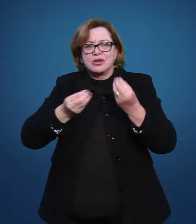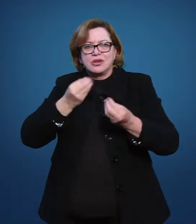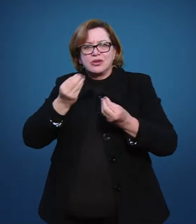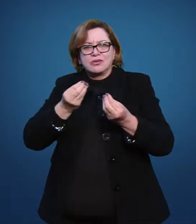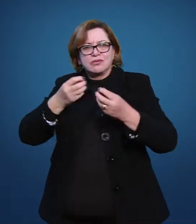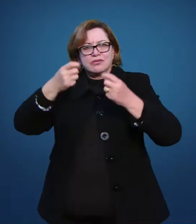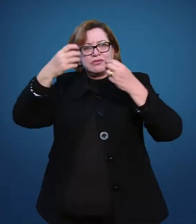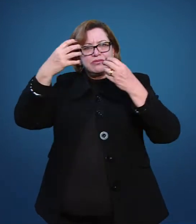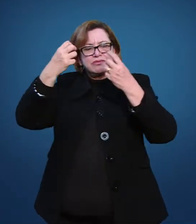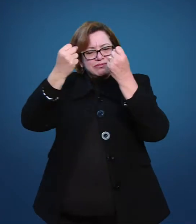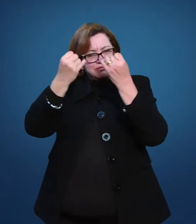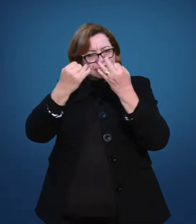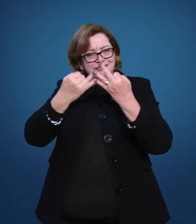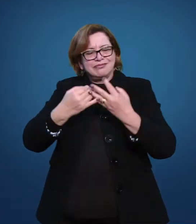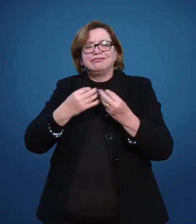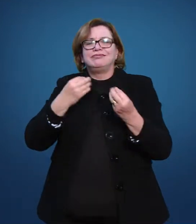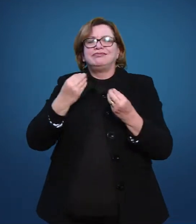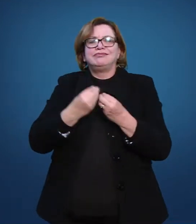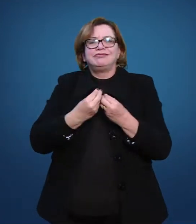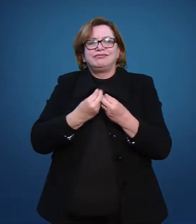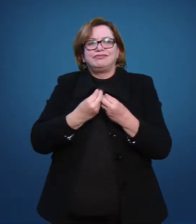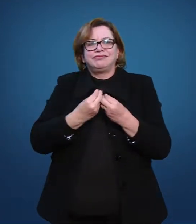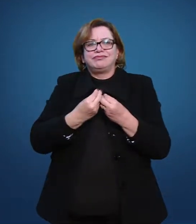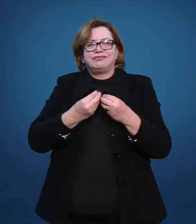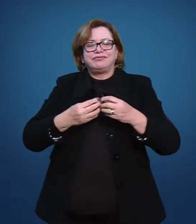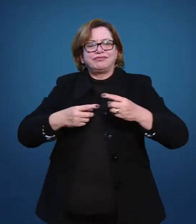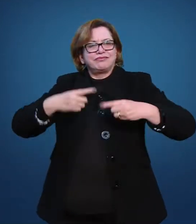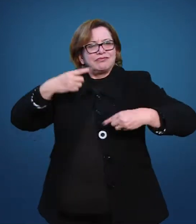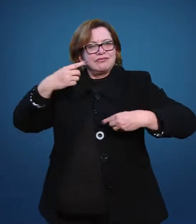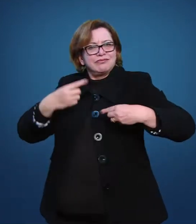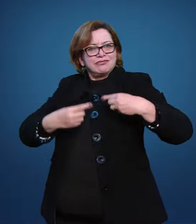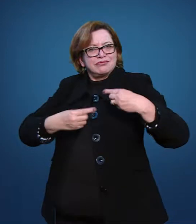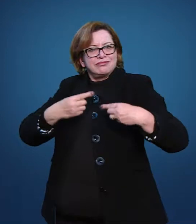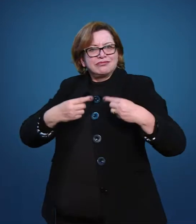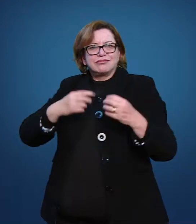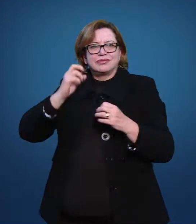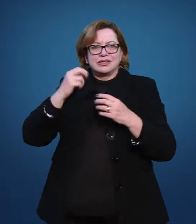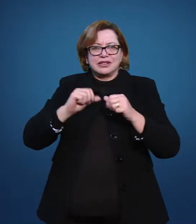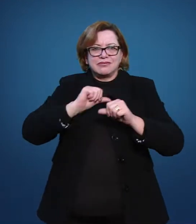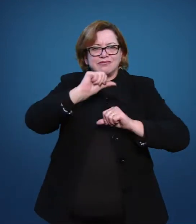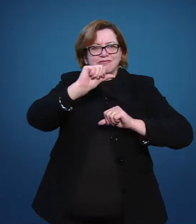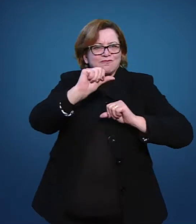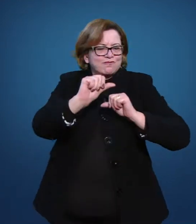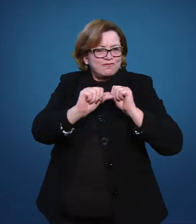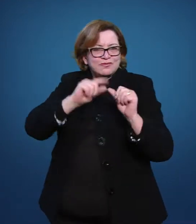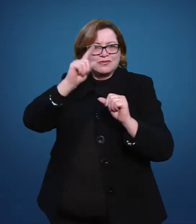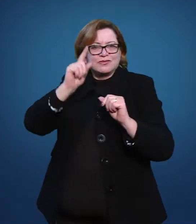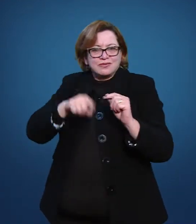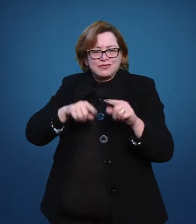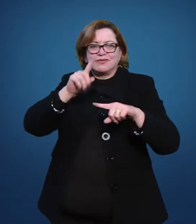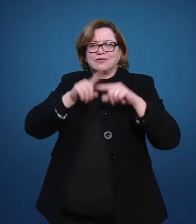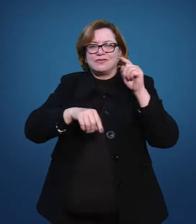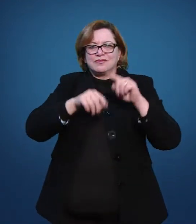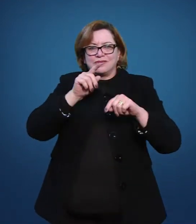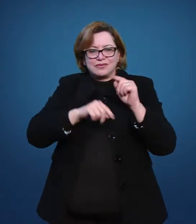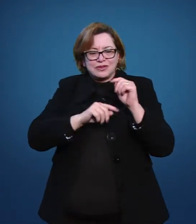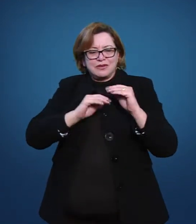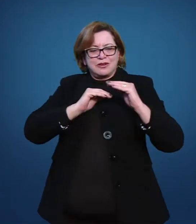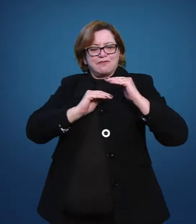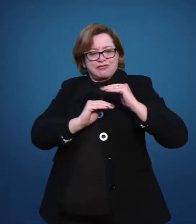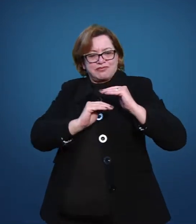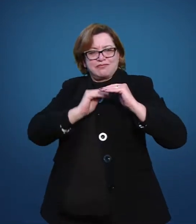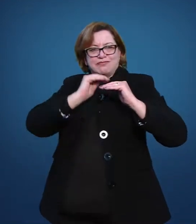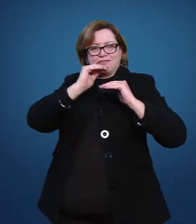abordagem discursiva. Esses discursos, eles se transformam em instrumentos para criar uma hierarquia